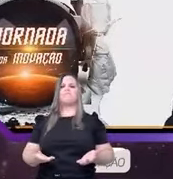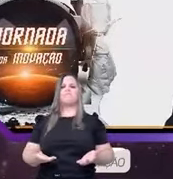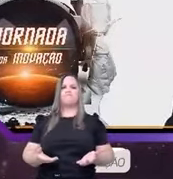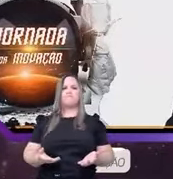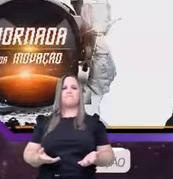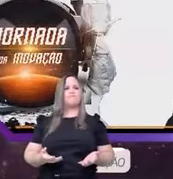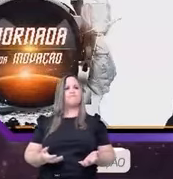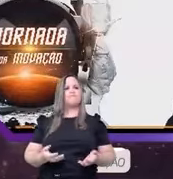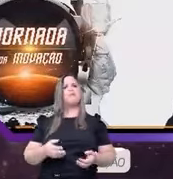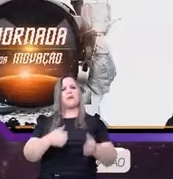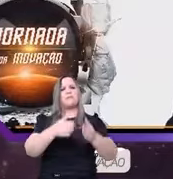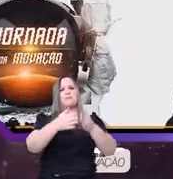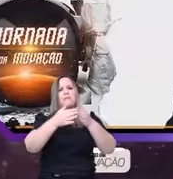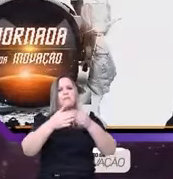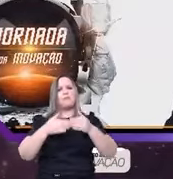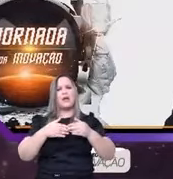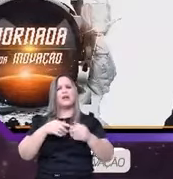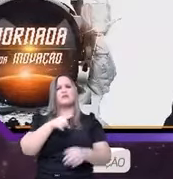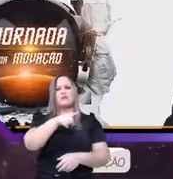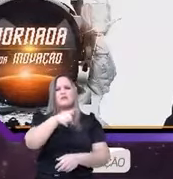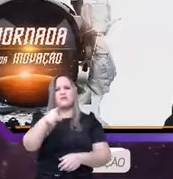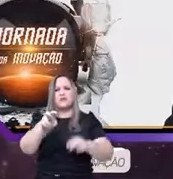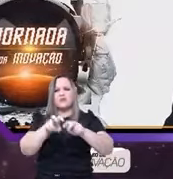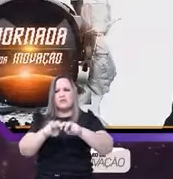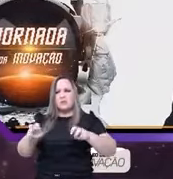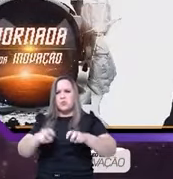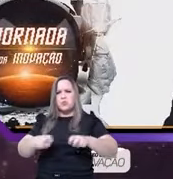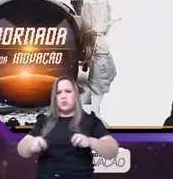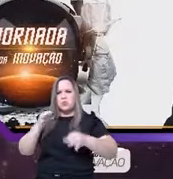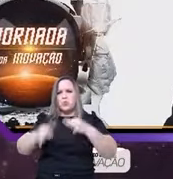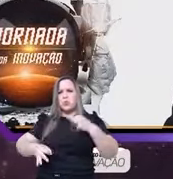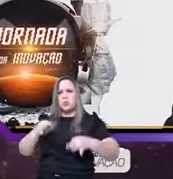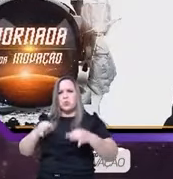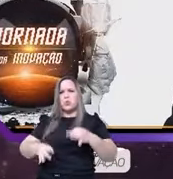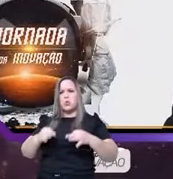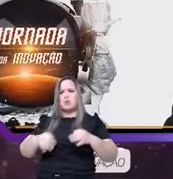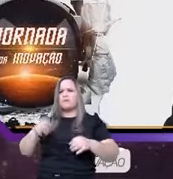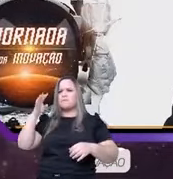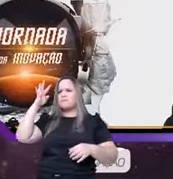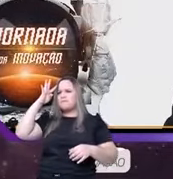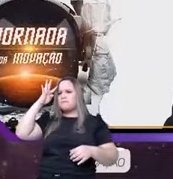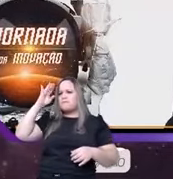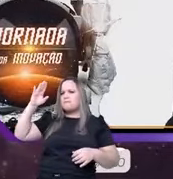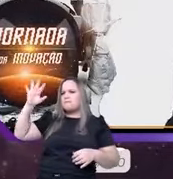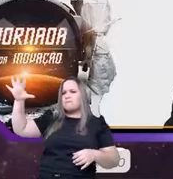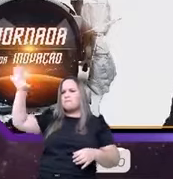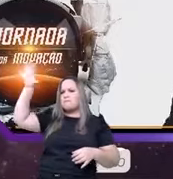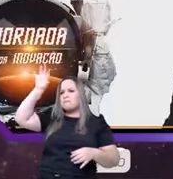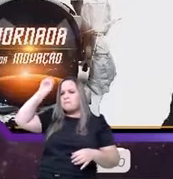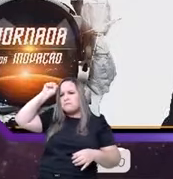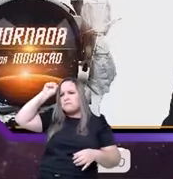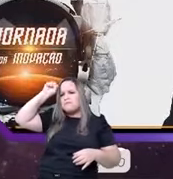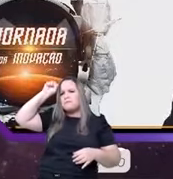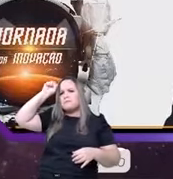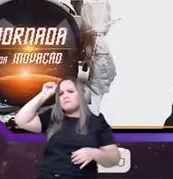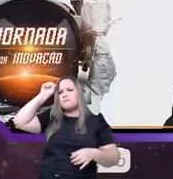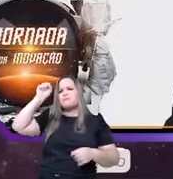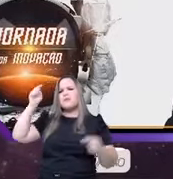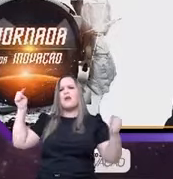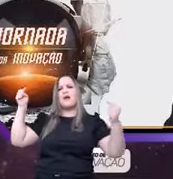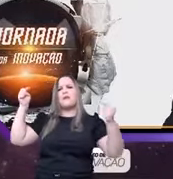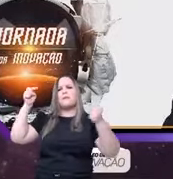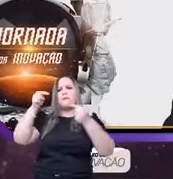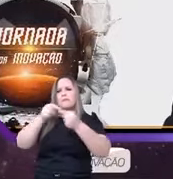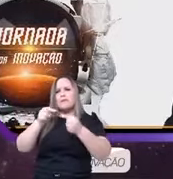façam essa reflexão no sentido de o que nós estamos falando quando nós queremos que o Poder Judiciário se aplique